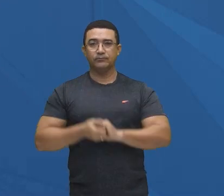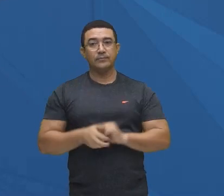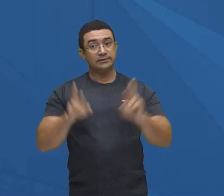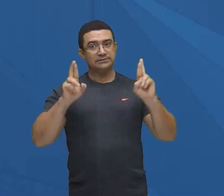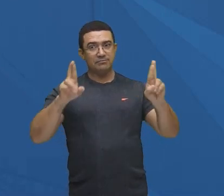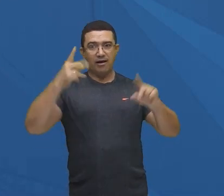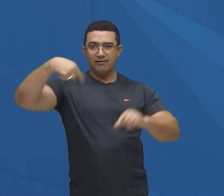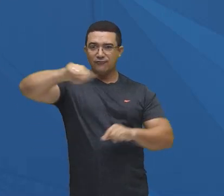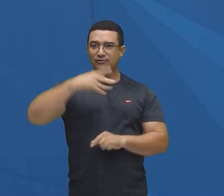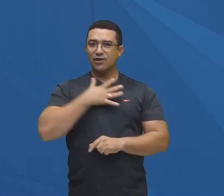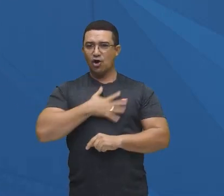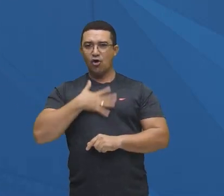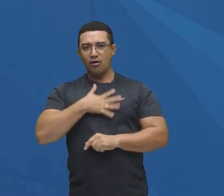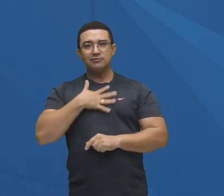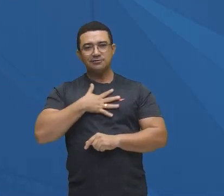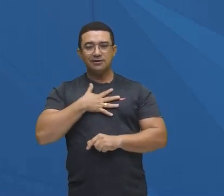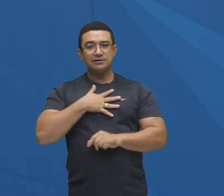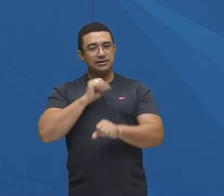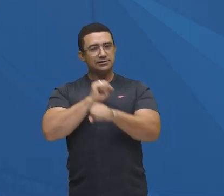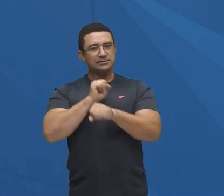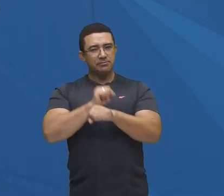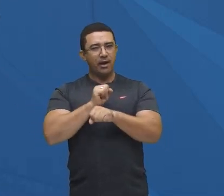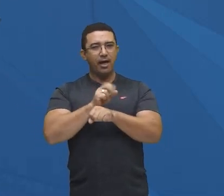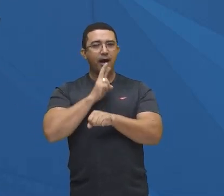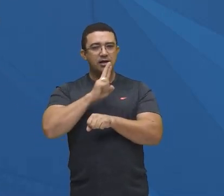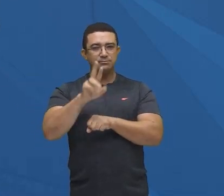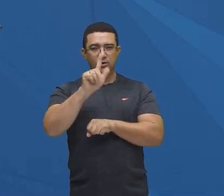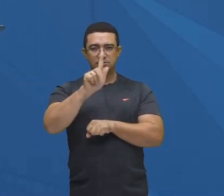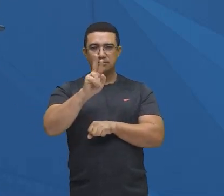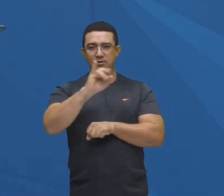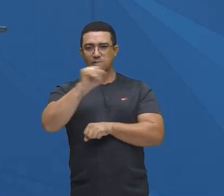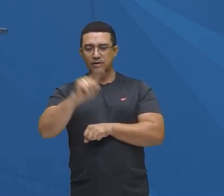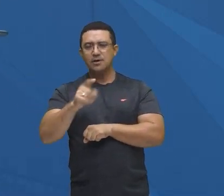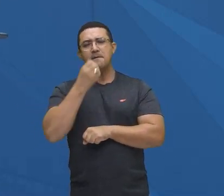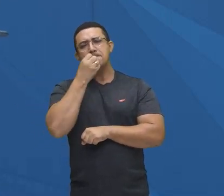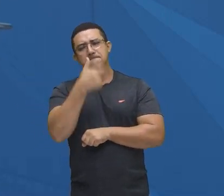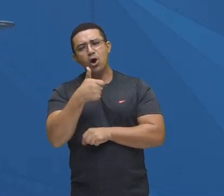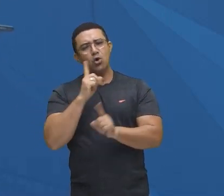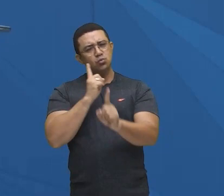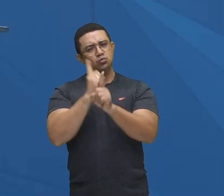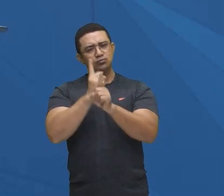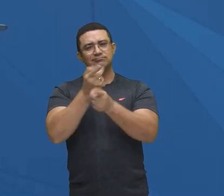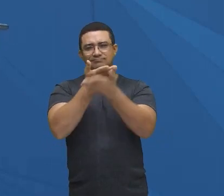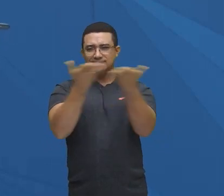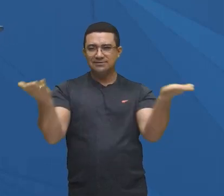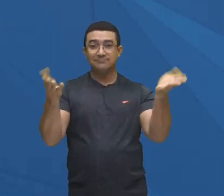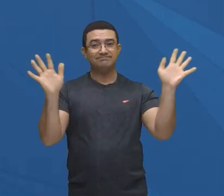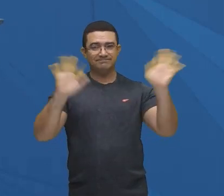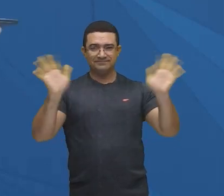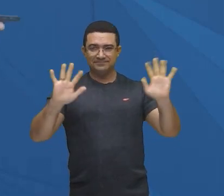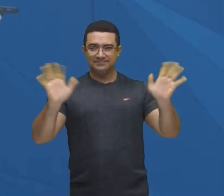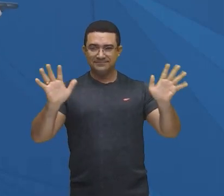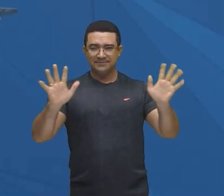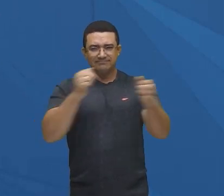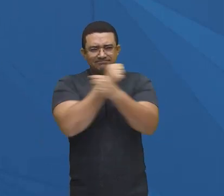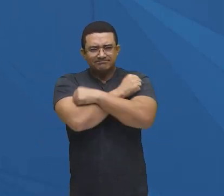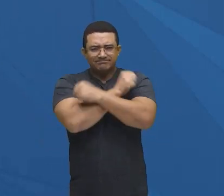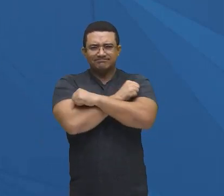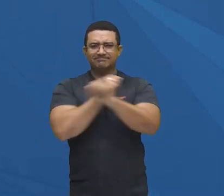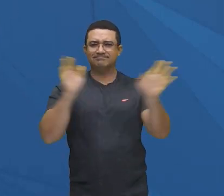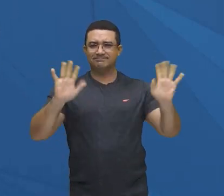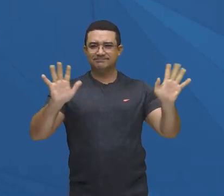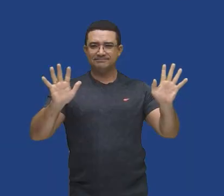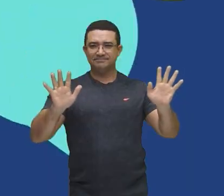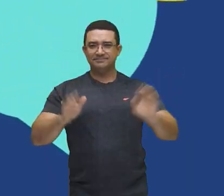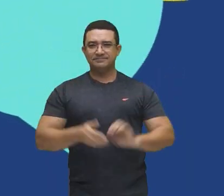tenham gostado, aguardem o resultado do nosso quiz, foi muito bom estar aqui com vocês e até a próxima, um abraço a todos!